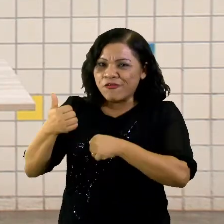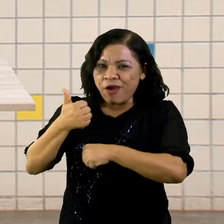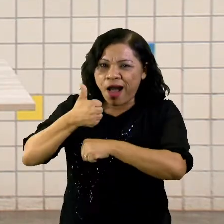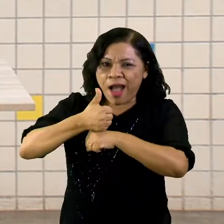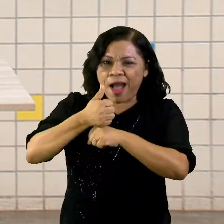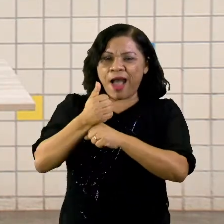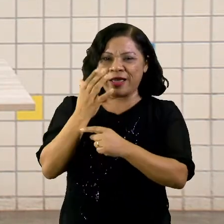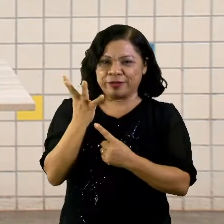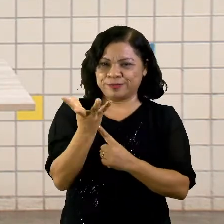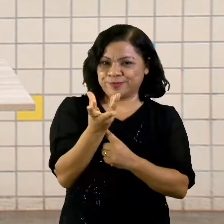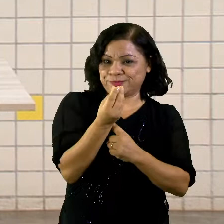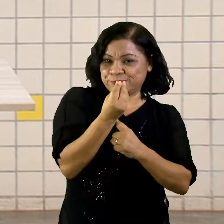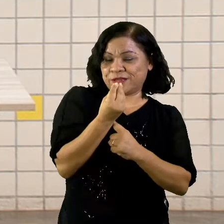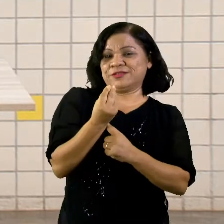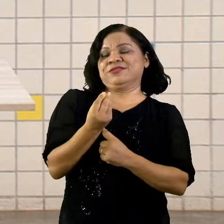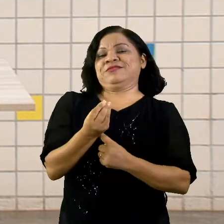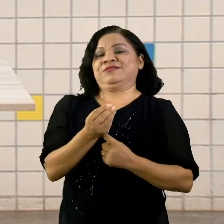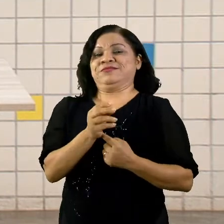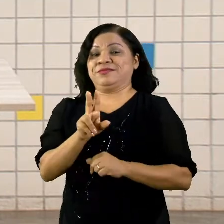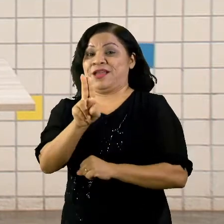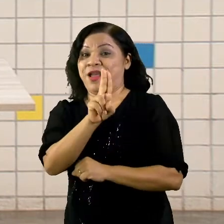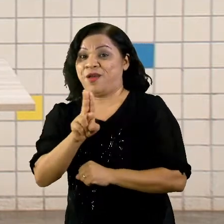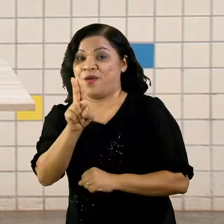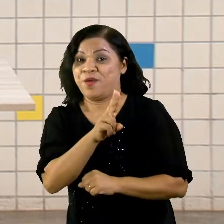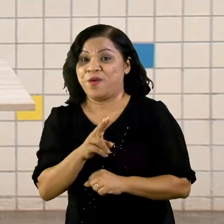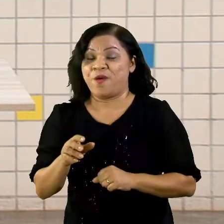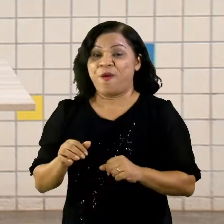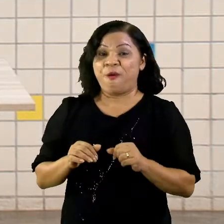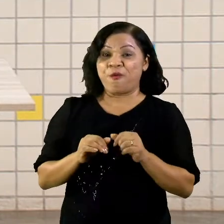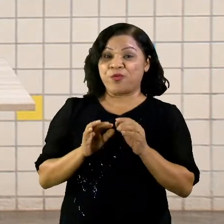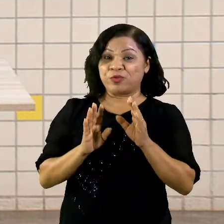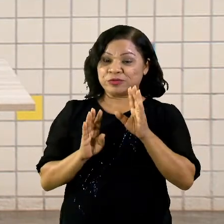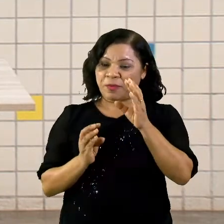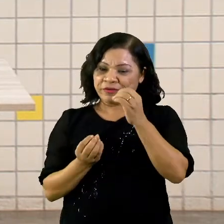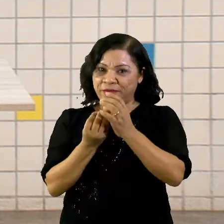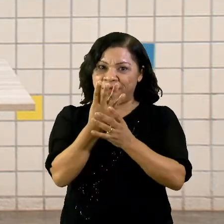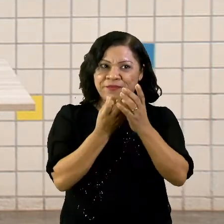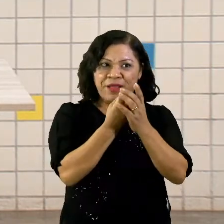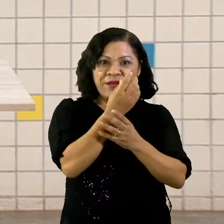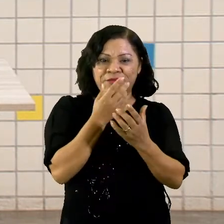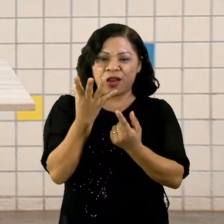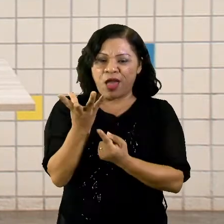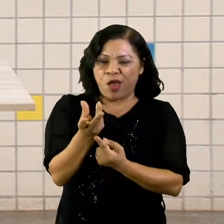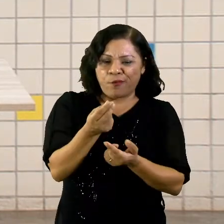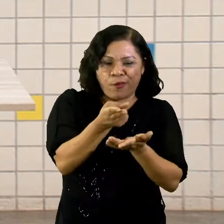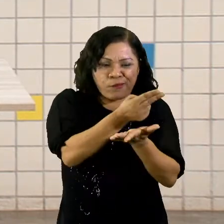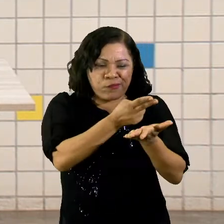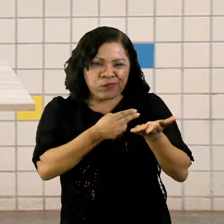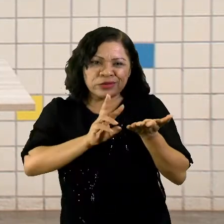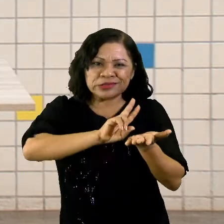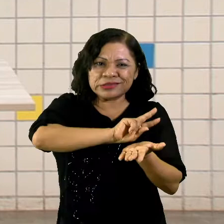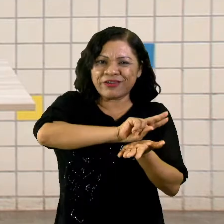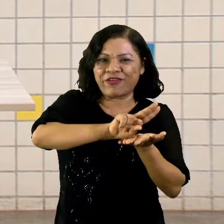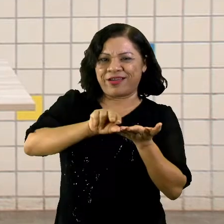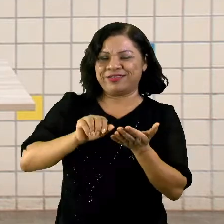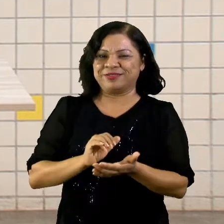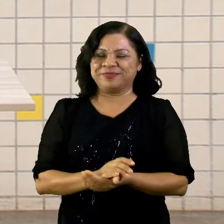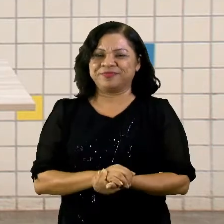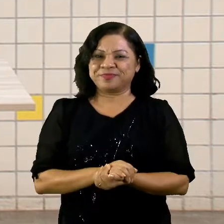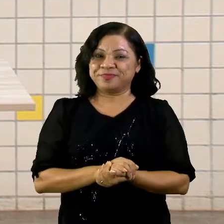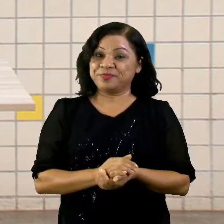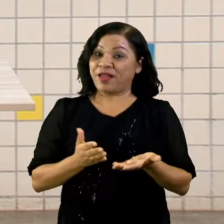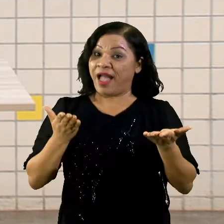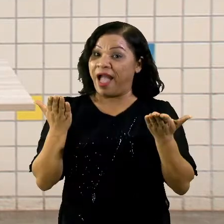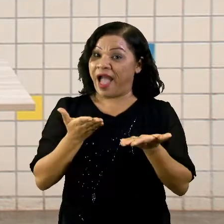do Bumba Meu Boi para criarem suas obras de arte. E hoje eu trouxe algumas obras